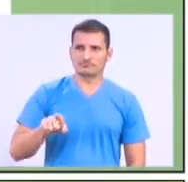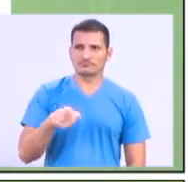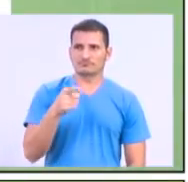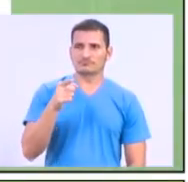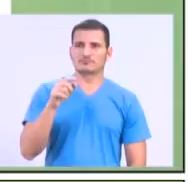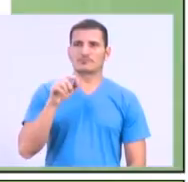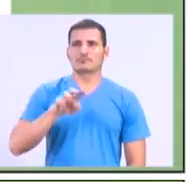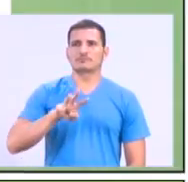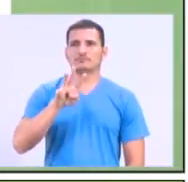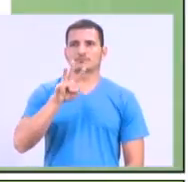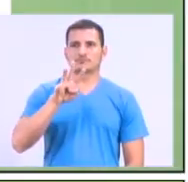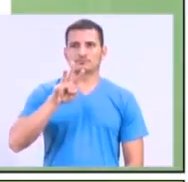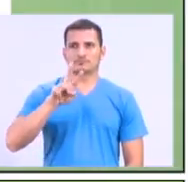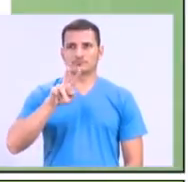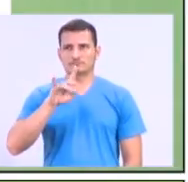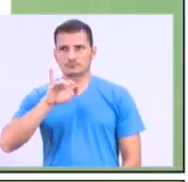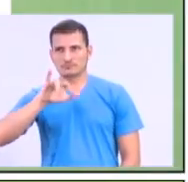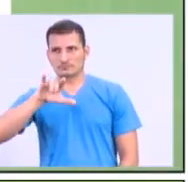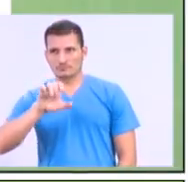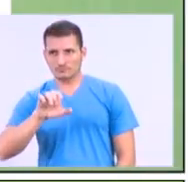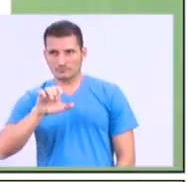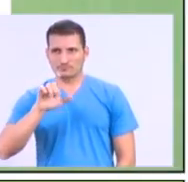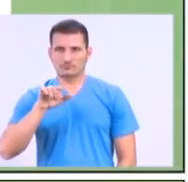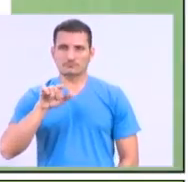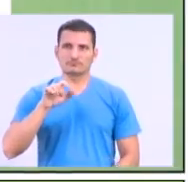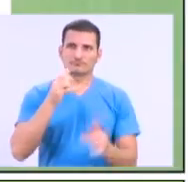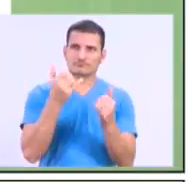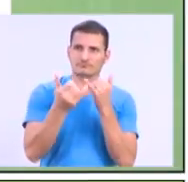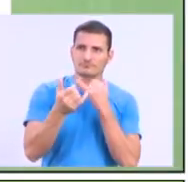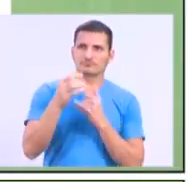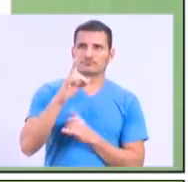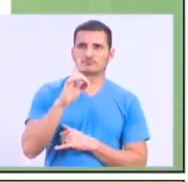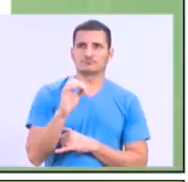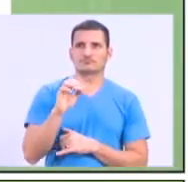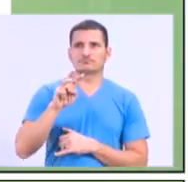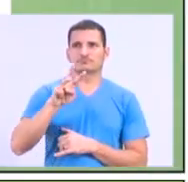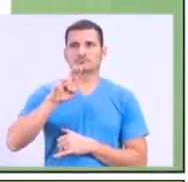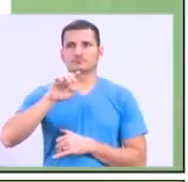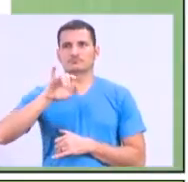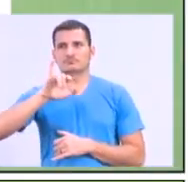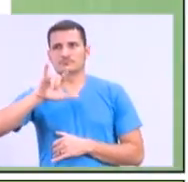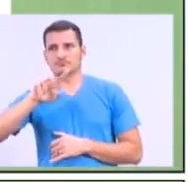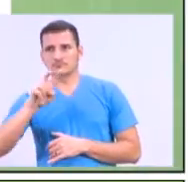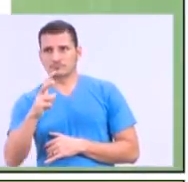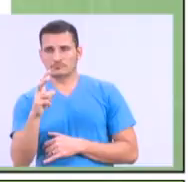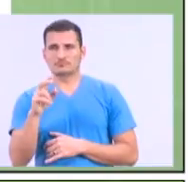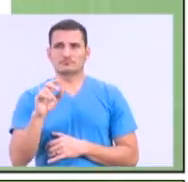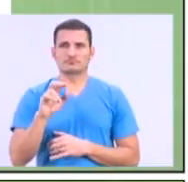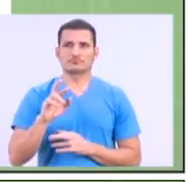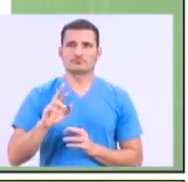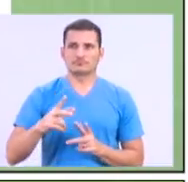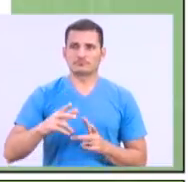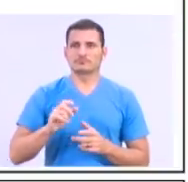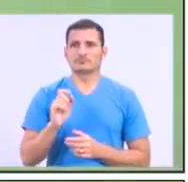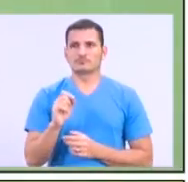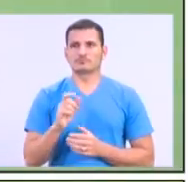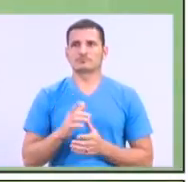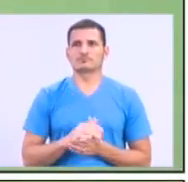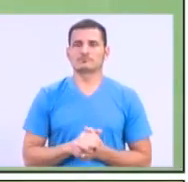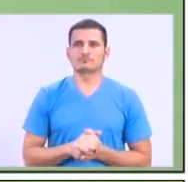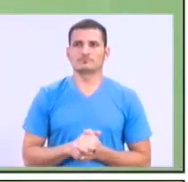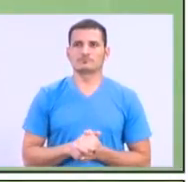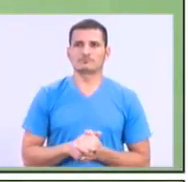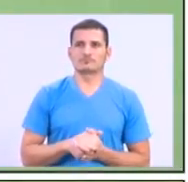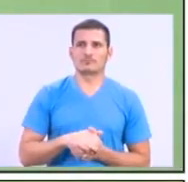while, né, ele é muito similar ao comando do while, em que a única diferença é que o teste da condição